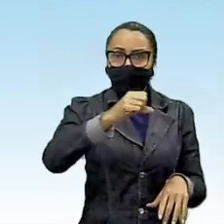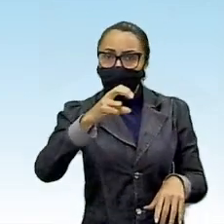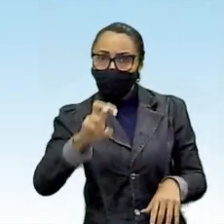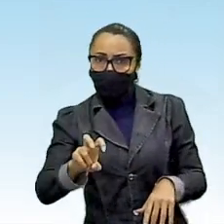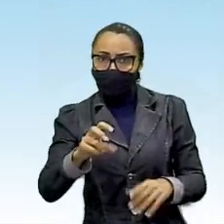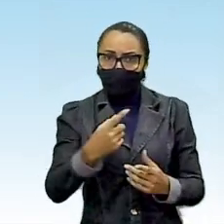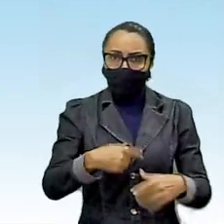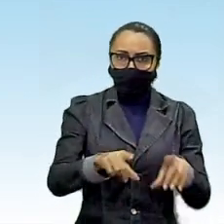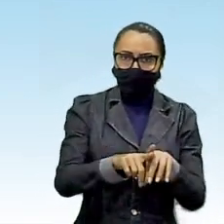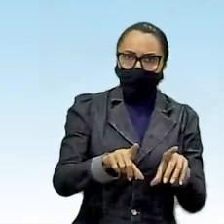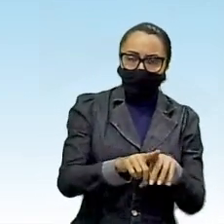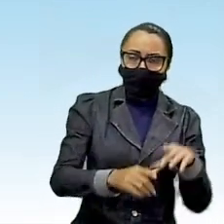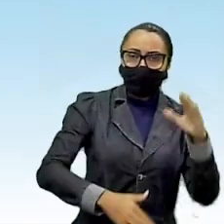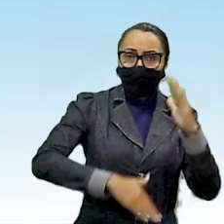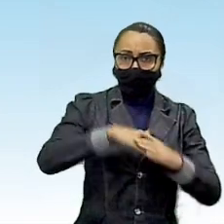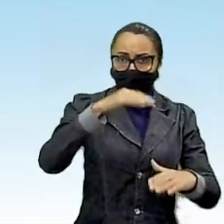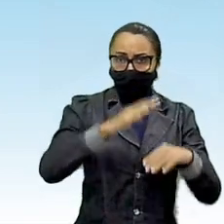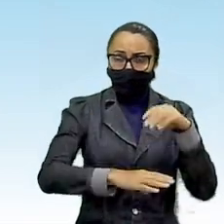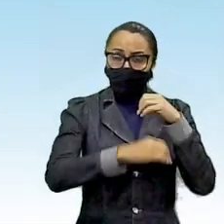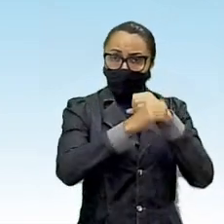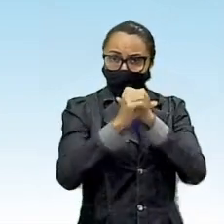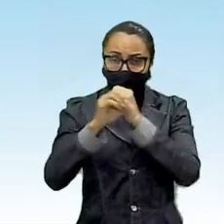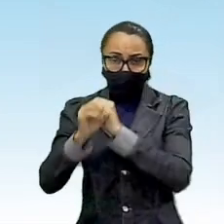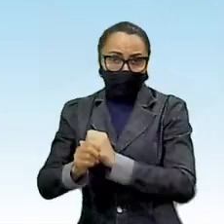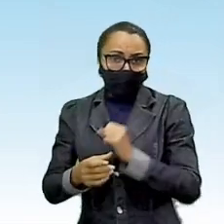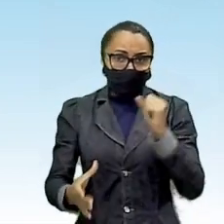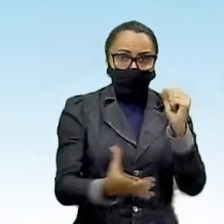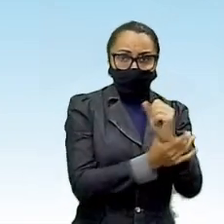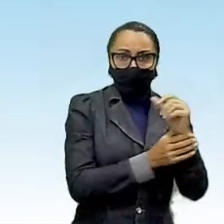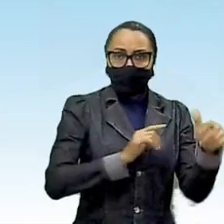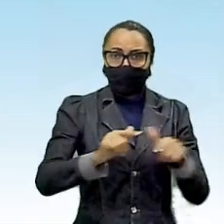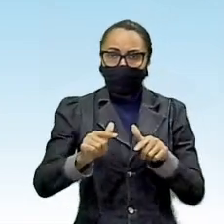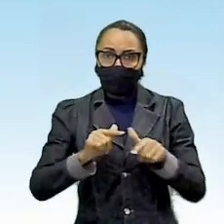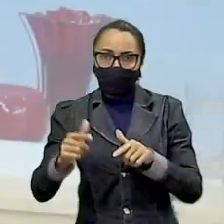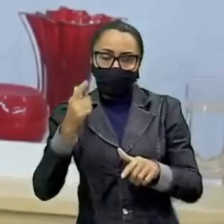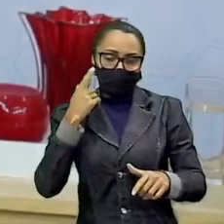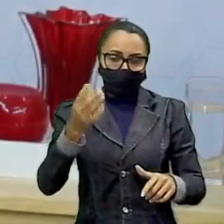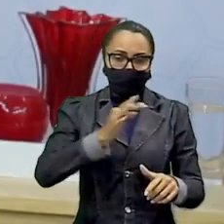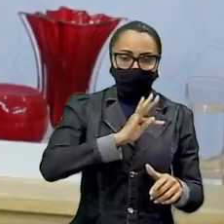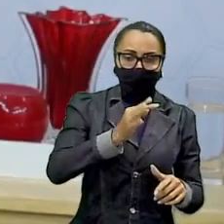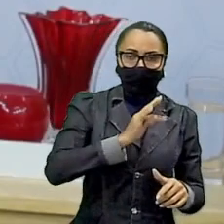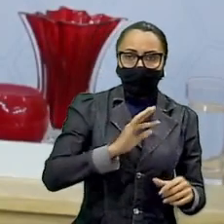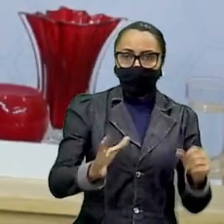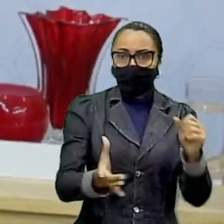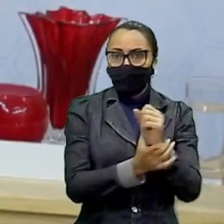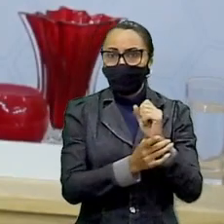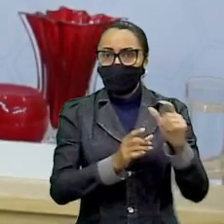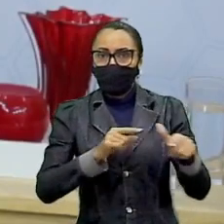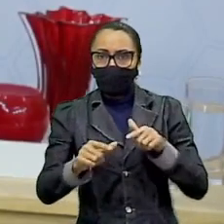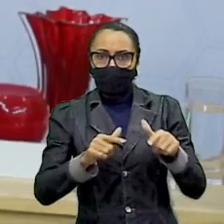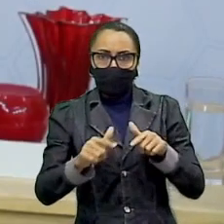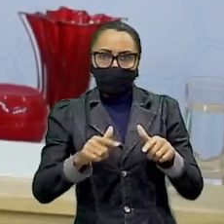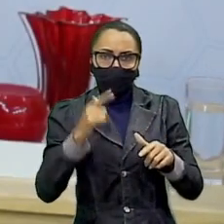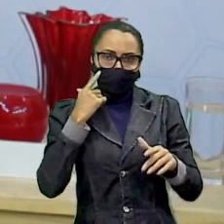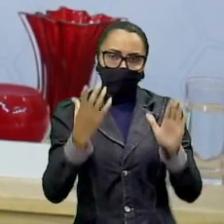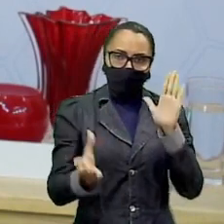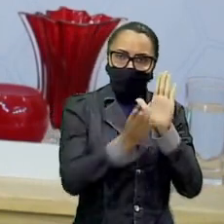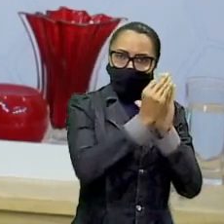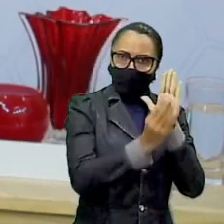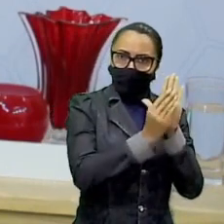1985, a profissão de engenheiro de segurança do trabalho e de técnico de segurança do trabalho foi